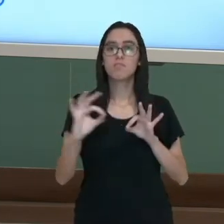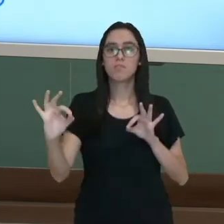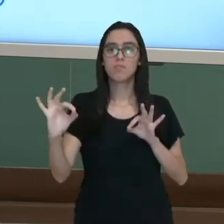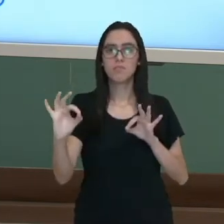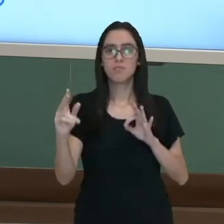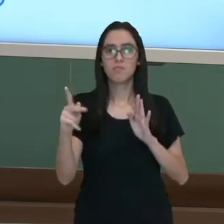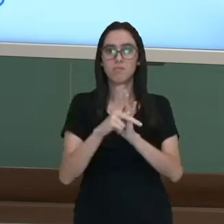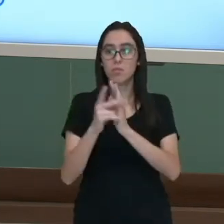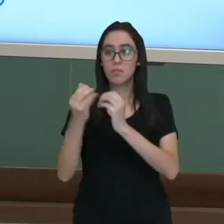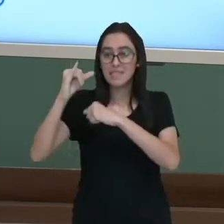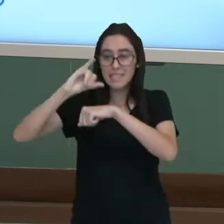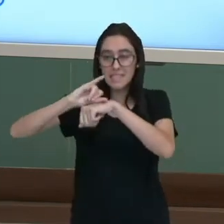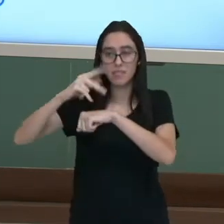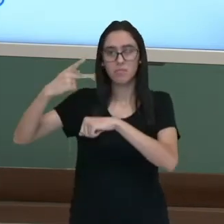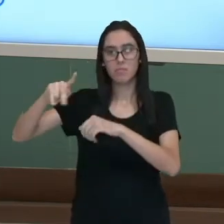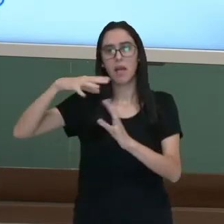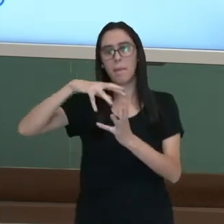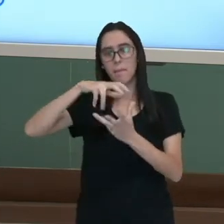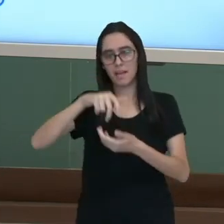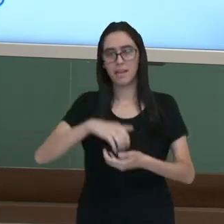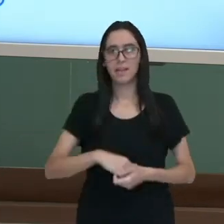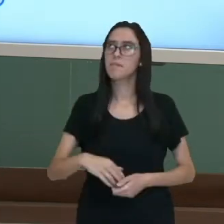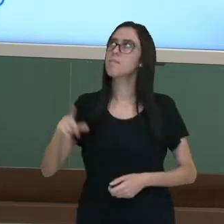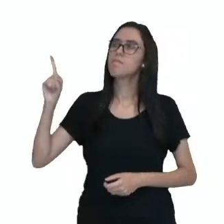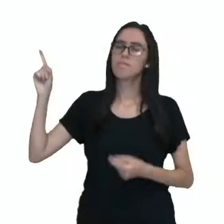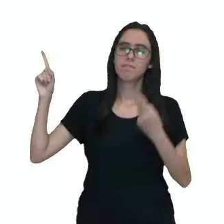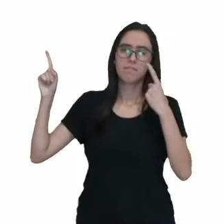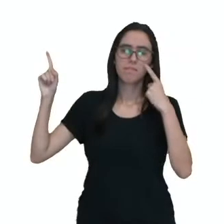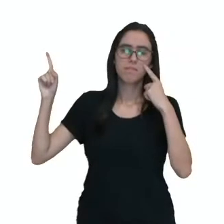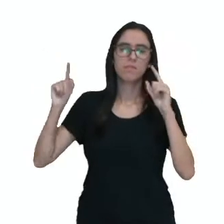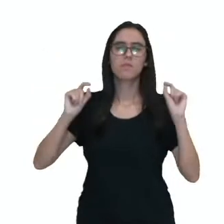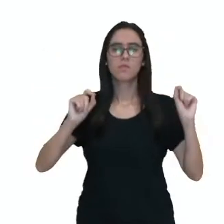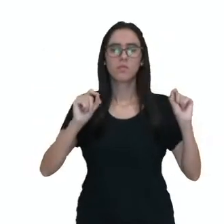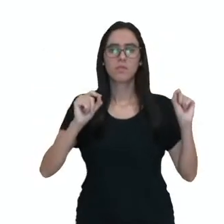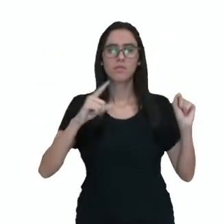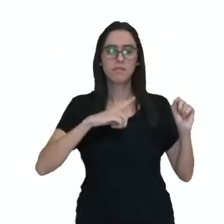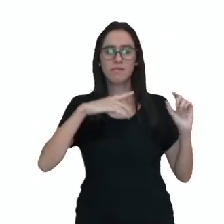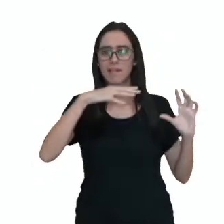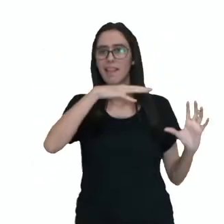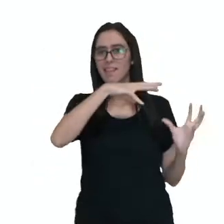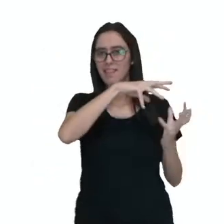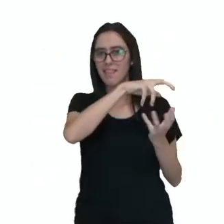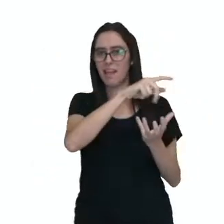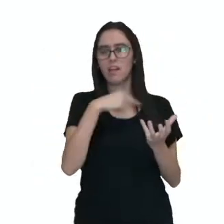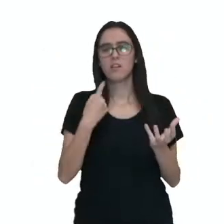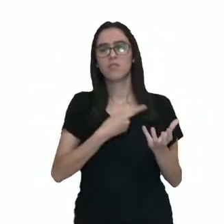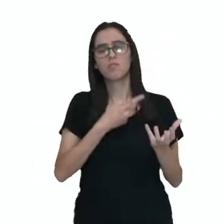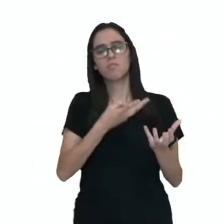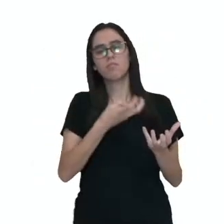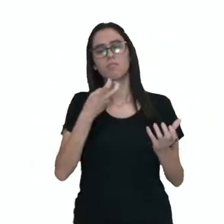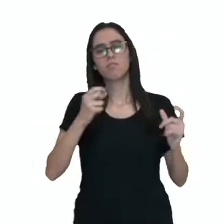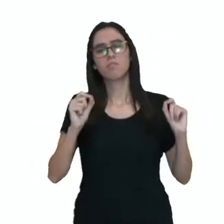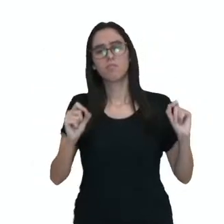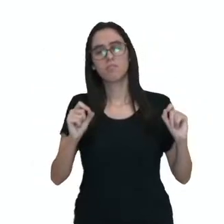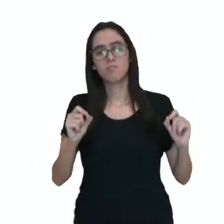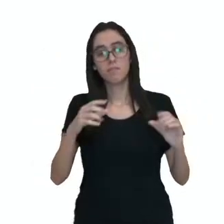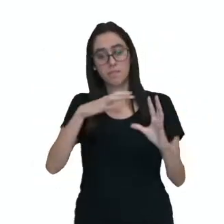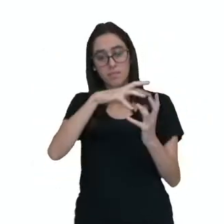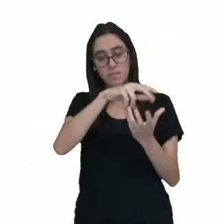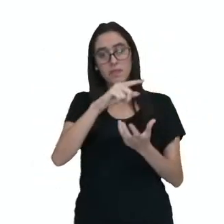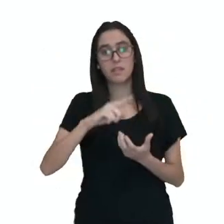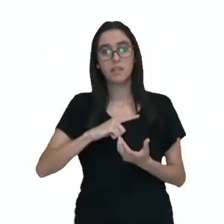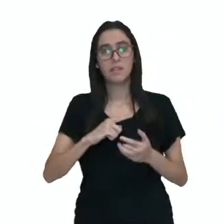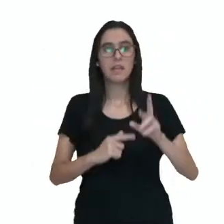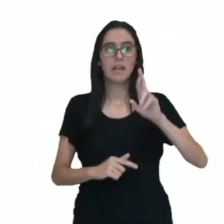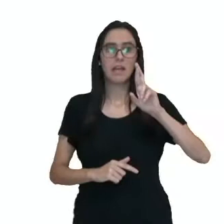desse planeta, certo? No caso aqui, falando em relação à Terra, nós vemos que a Terra, por exemplo, tem um raio de